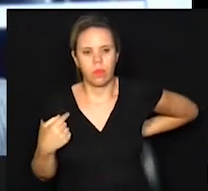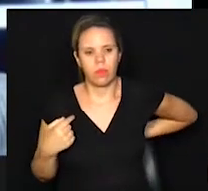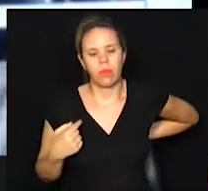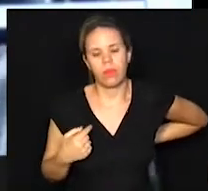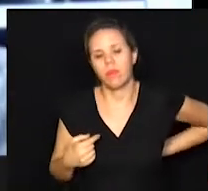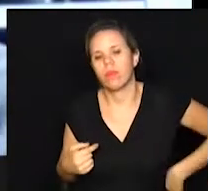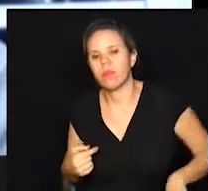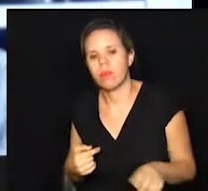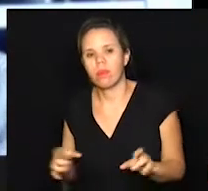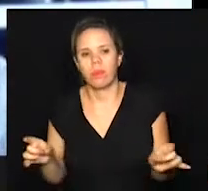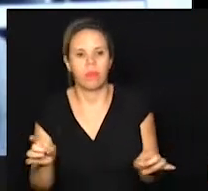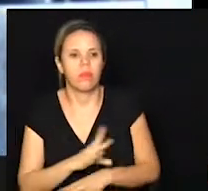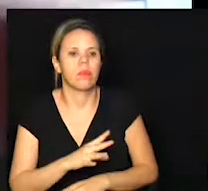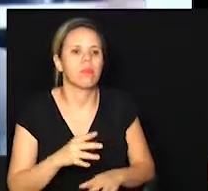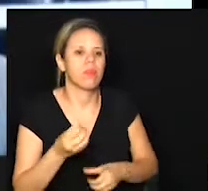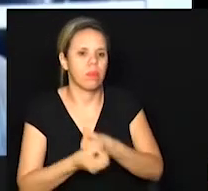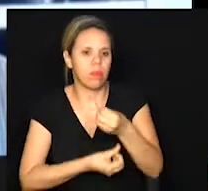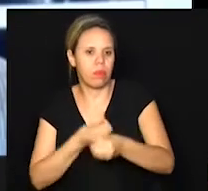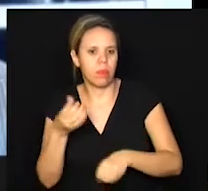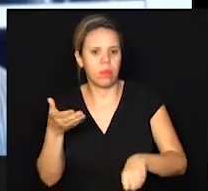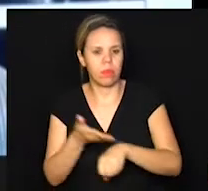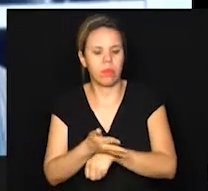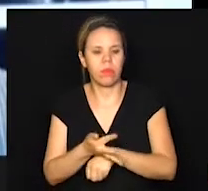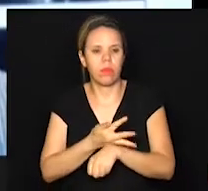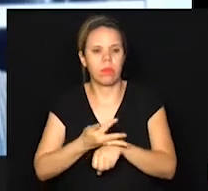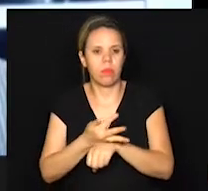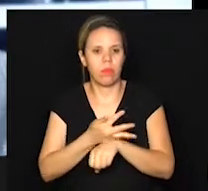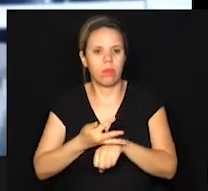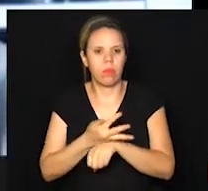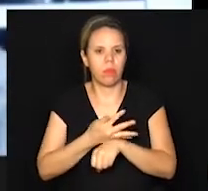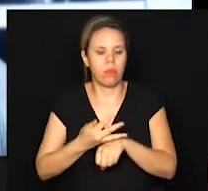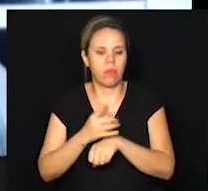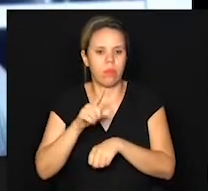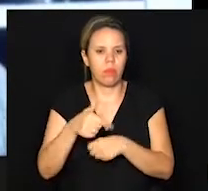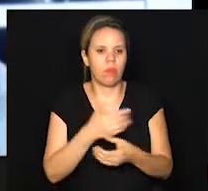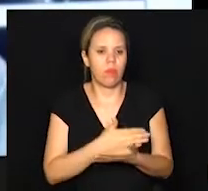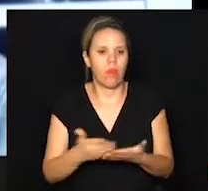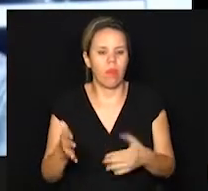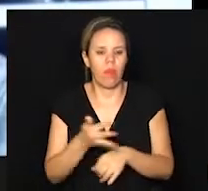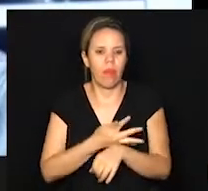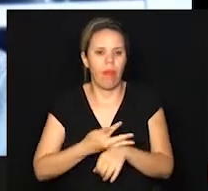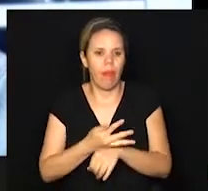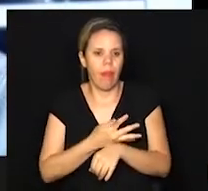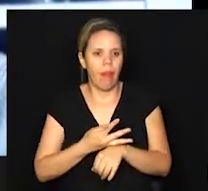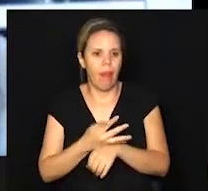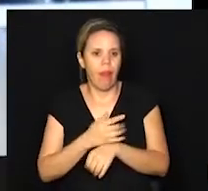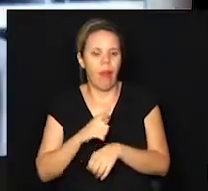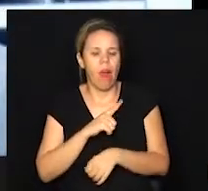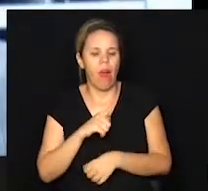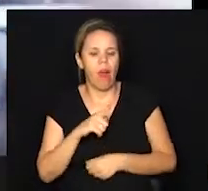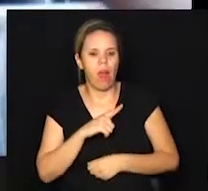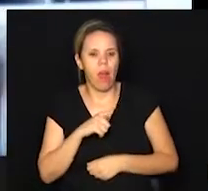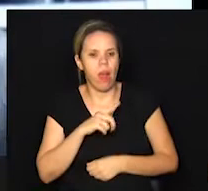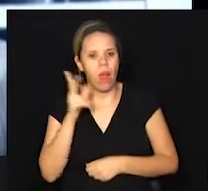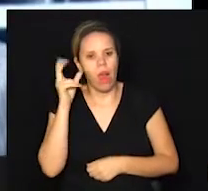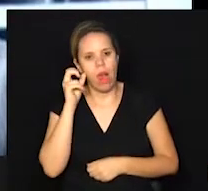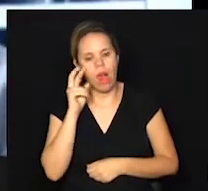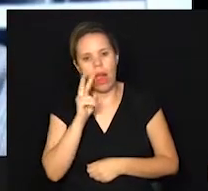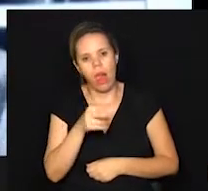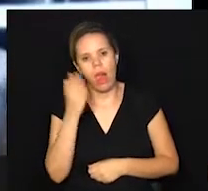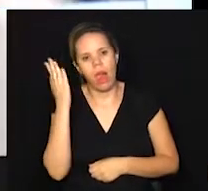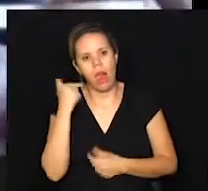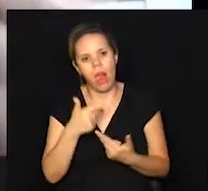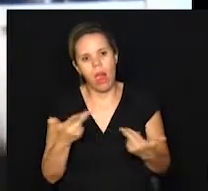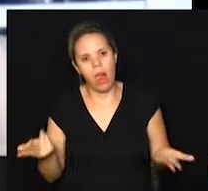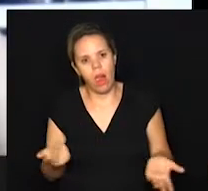mas acabado o semestre, entramos de férias, e logo no começo das férias houve, e a gente escuta, a gente sabe das coisas, porque,